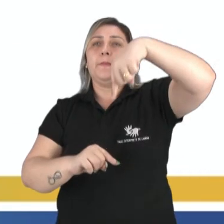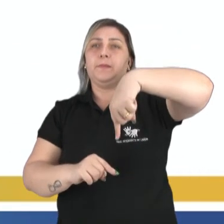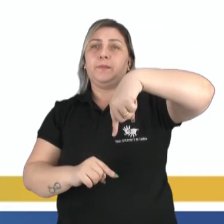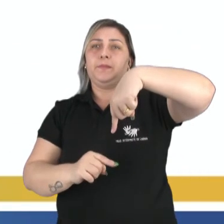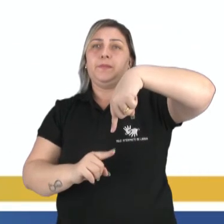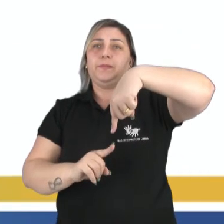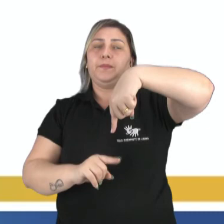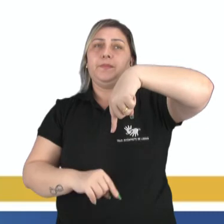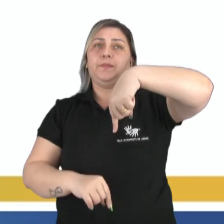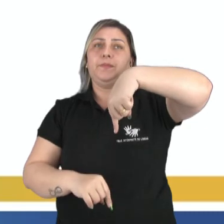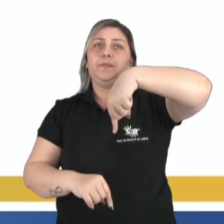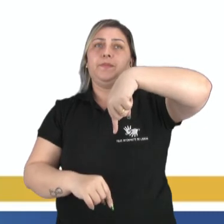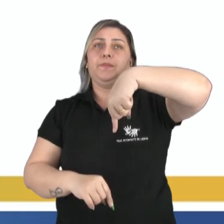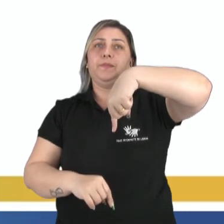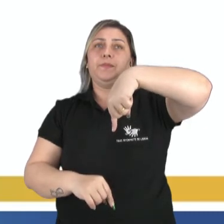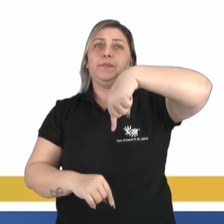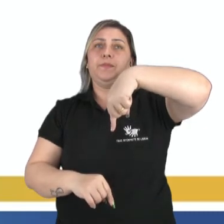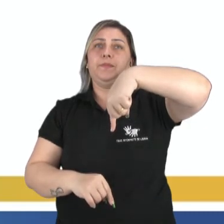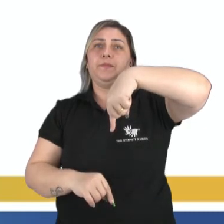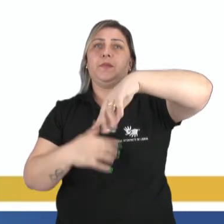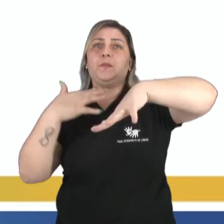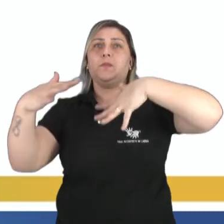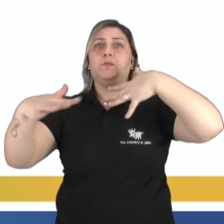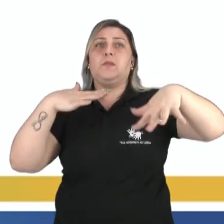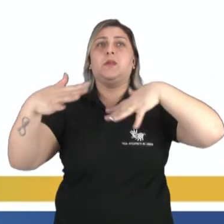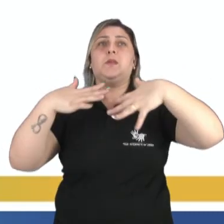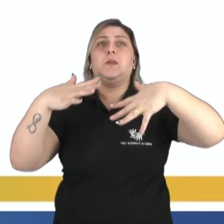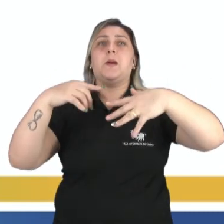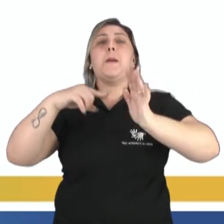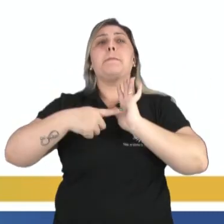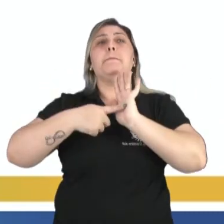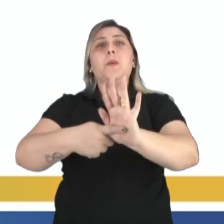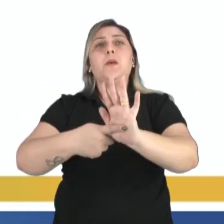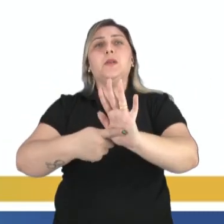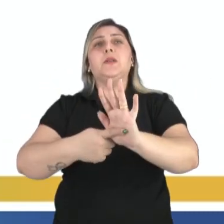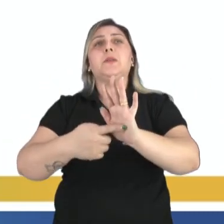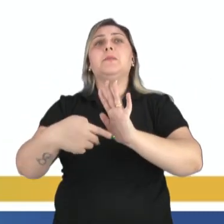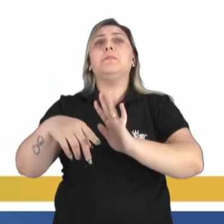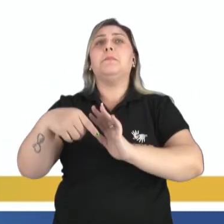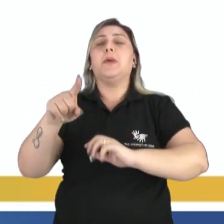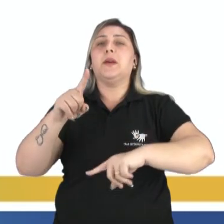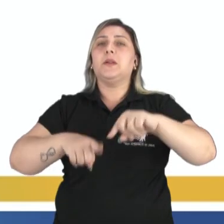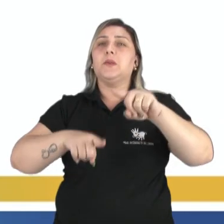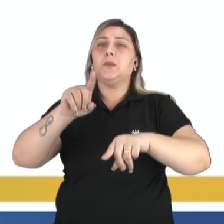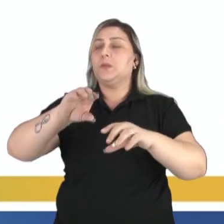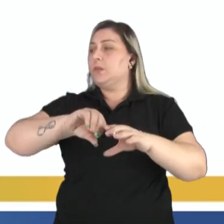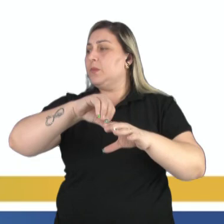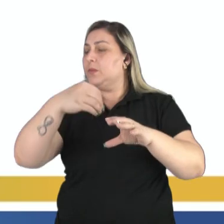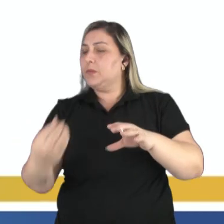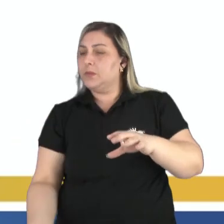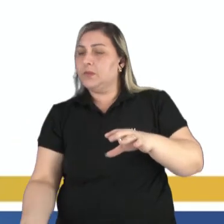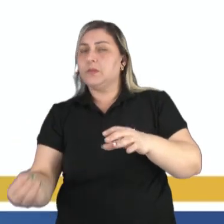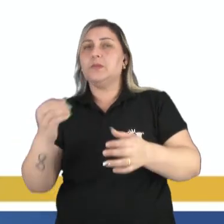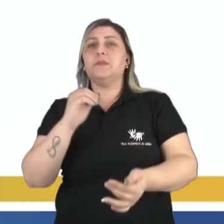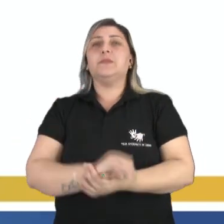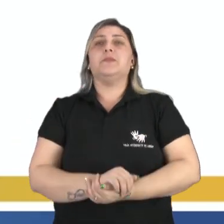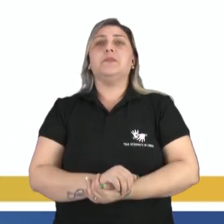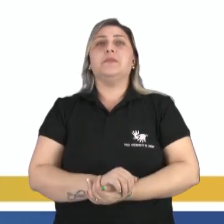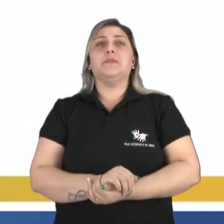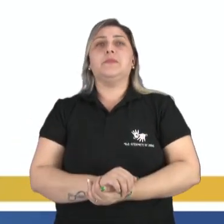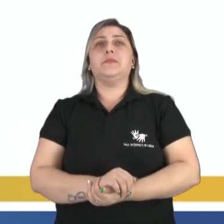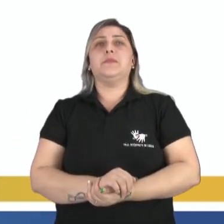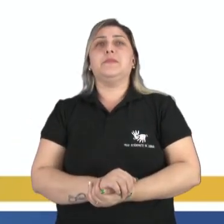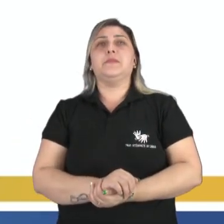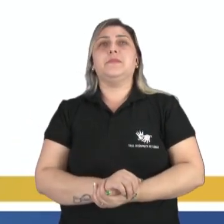Próximo aqui. Inclinado para baixo e no sentido do movimento, pois aponta para o ponto onde o objeto cairá. Você tem a situação, né? Até um